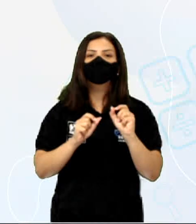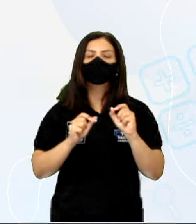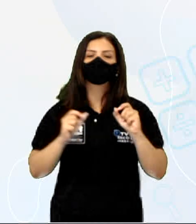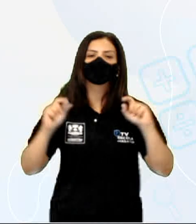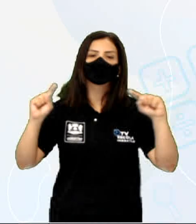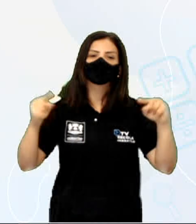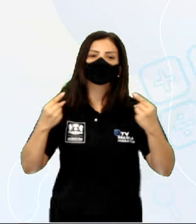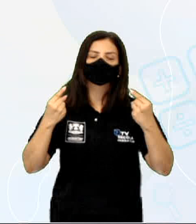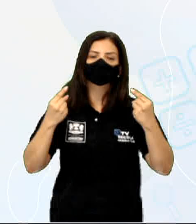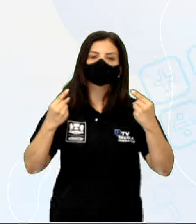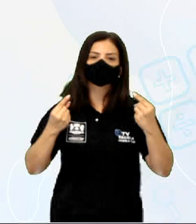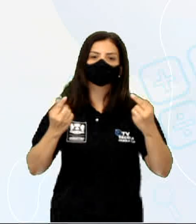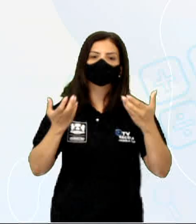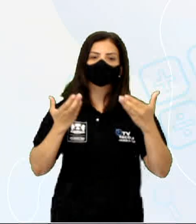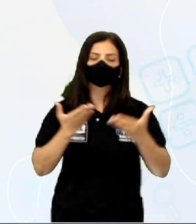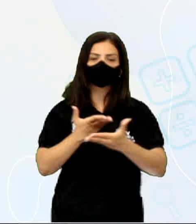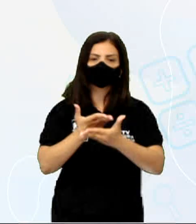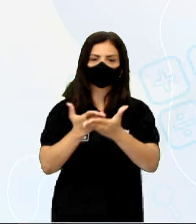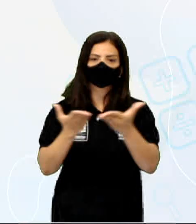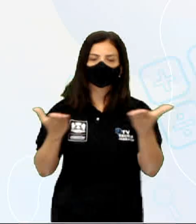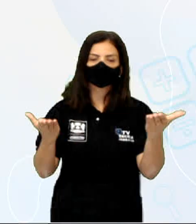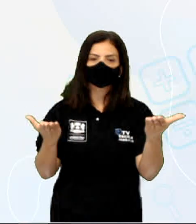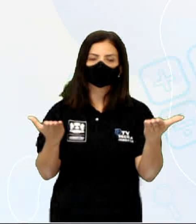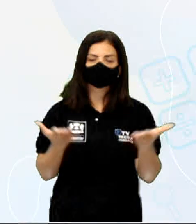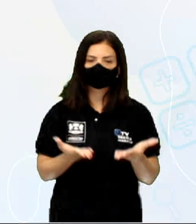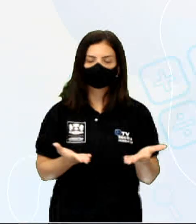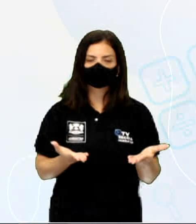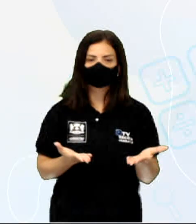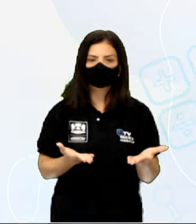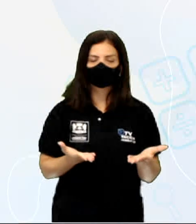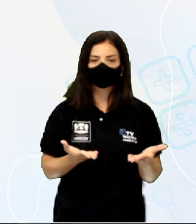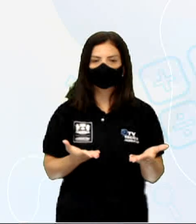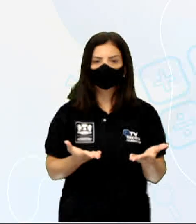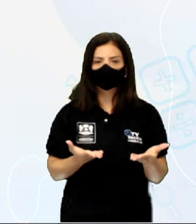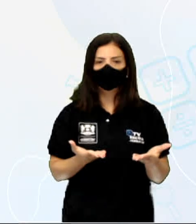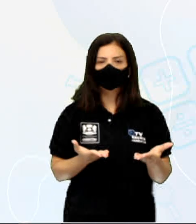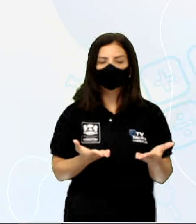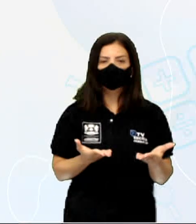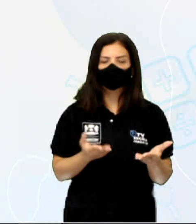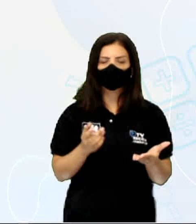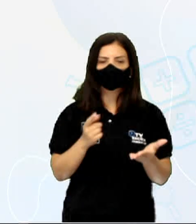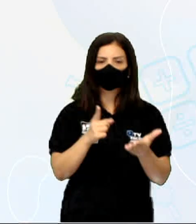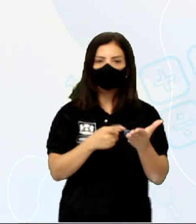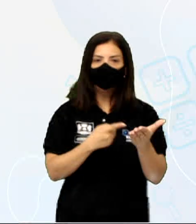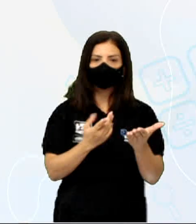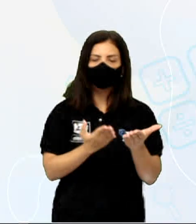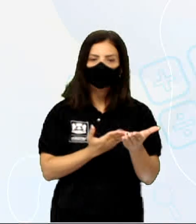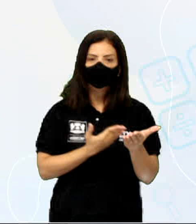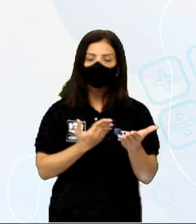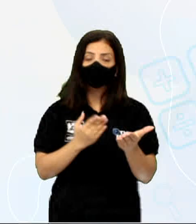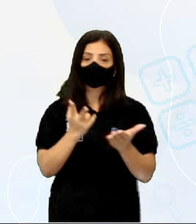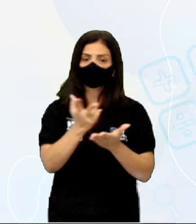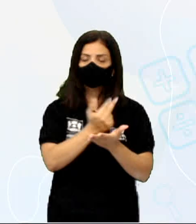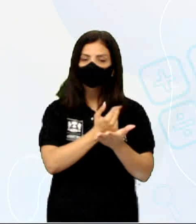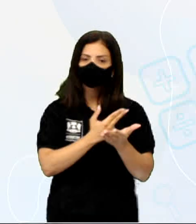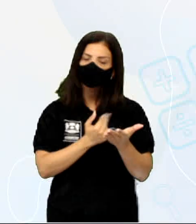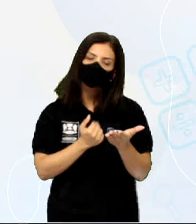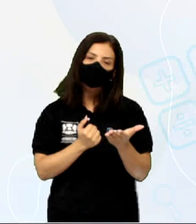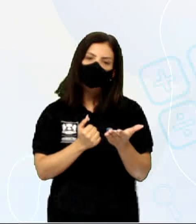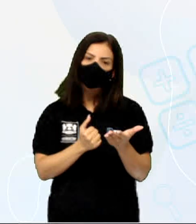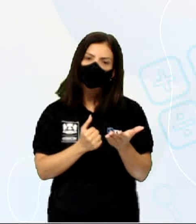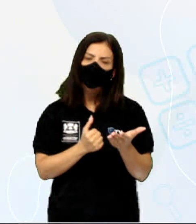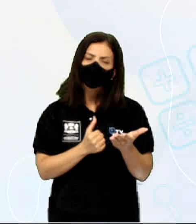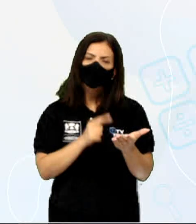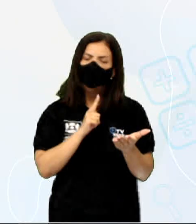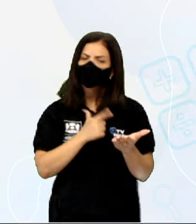proponho para vocês na aula de hoje, ok? No caderno de desenho, mas se você não tiver o